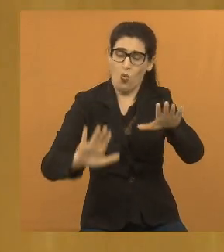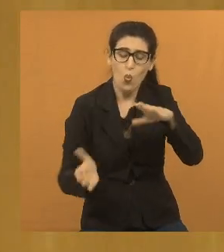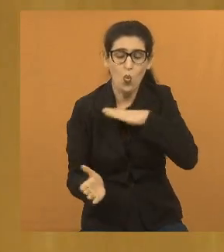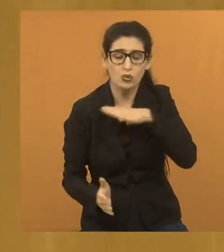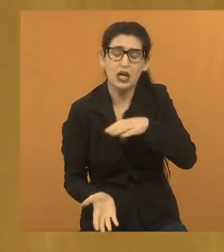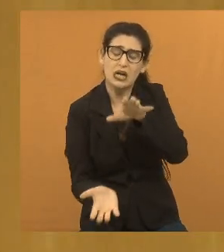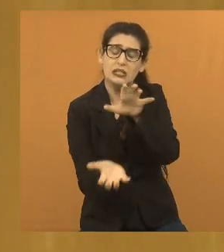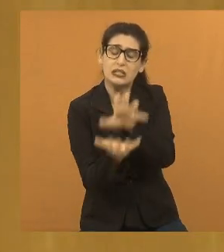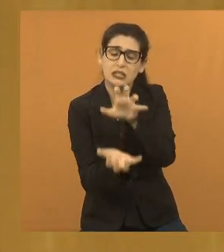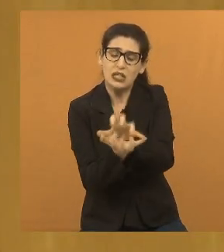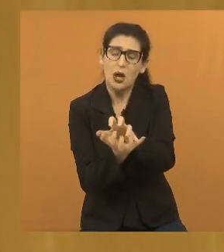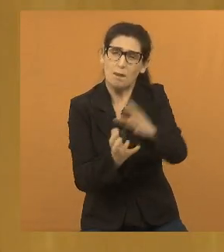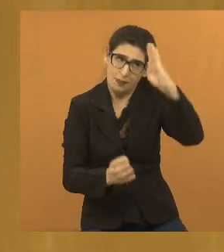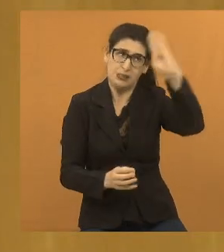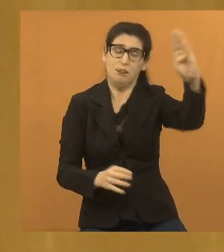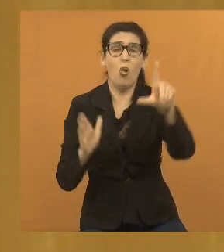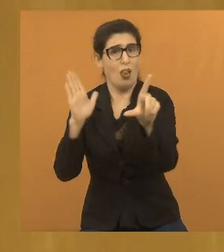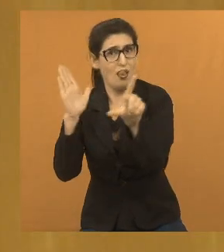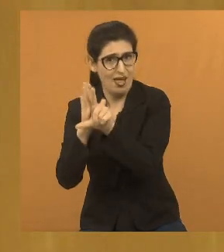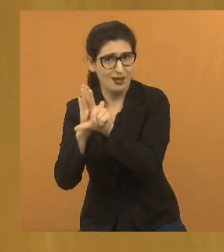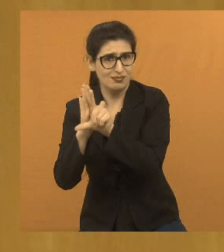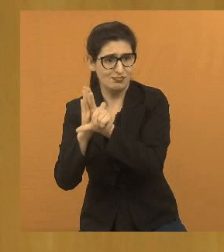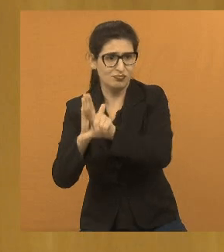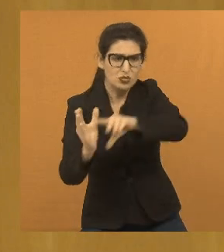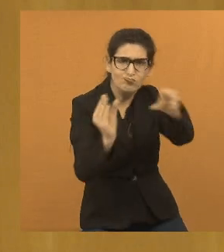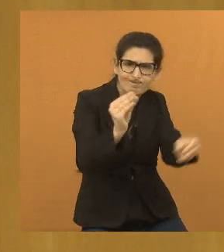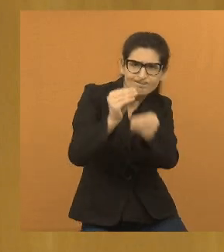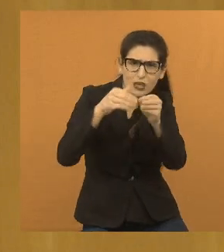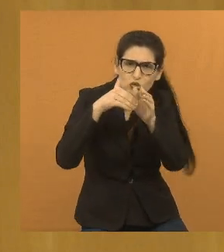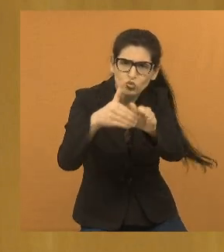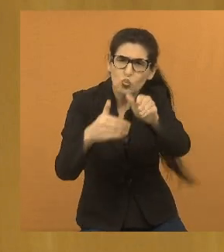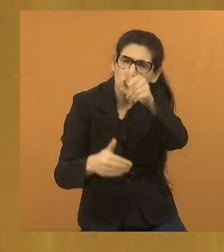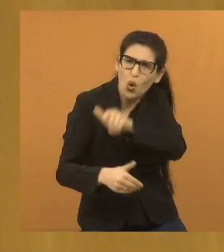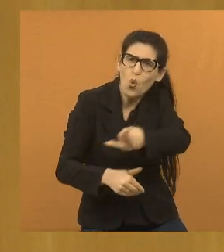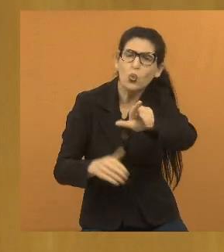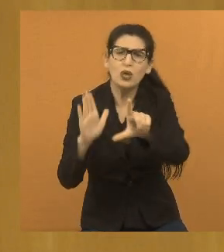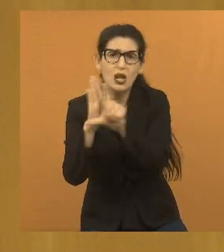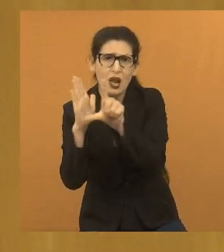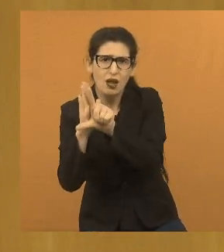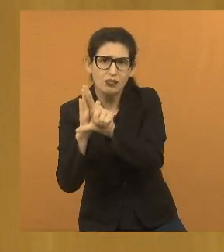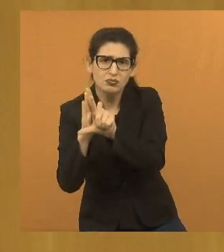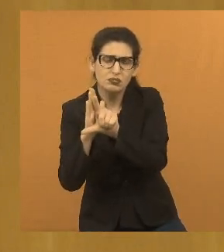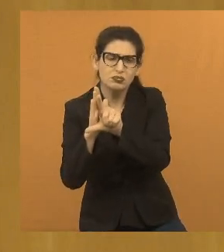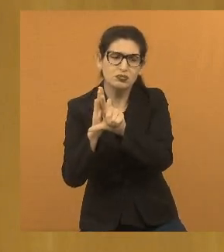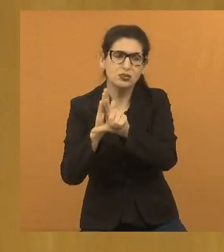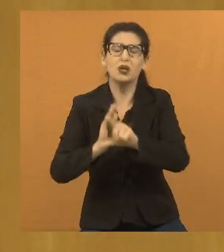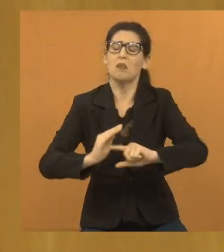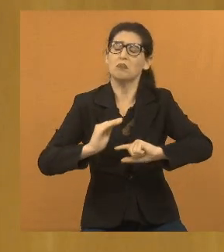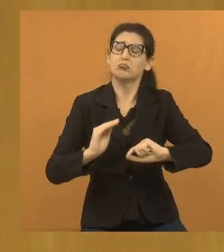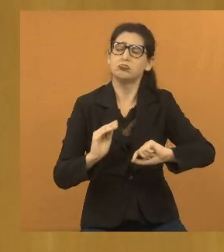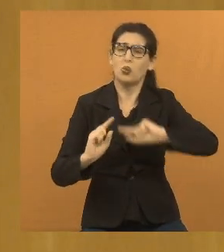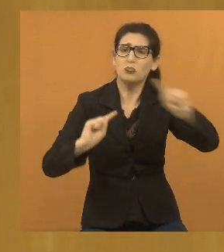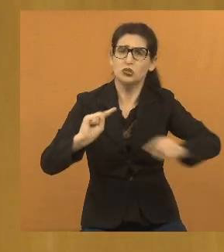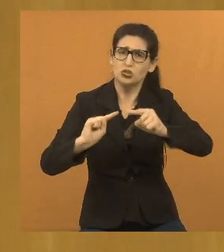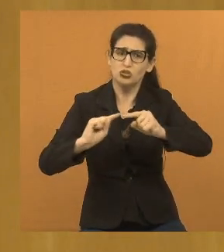que vai dar fundamento para todas as leis que ordenam, que regulam, que orientam o crescimento da